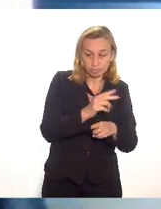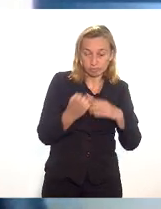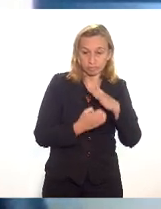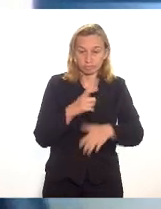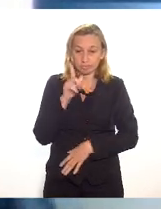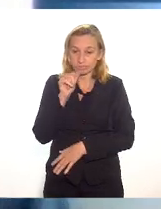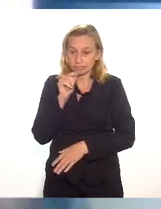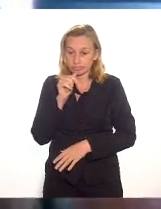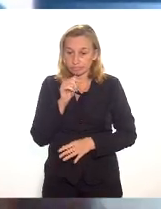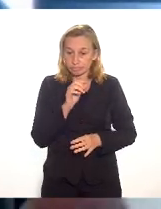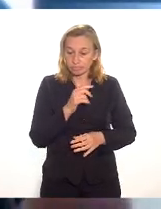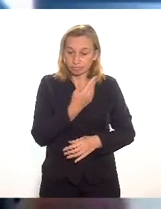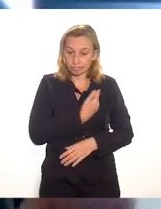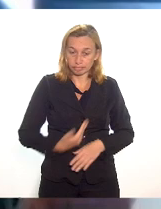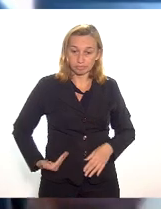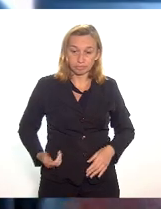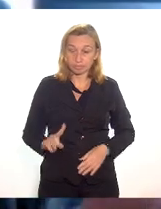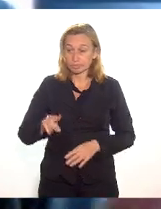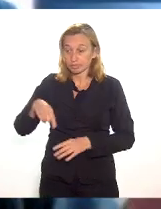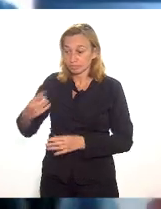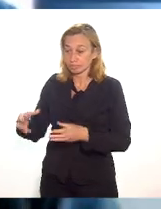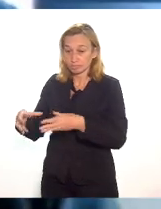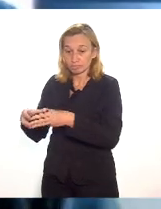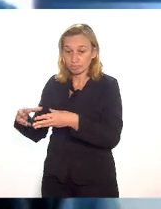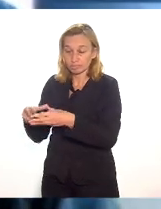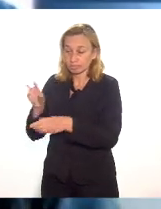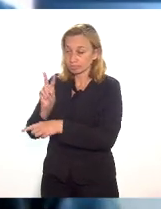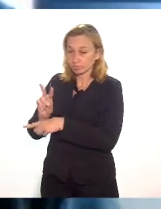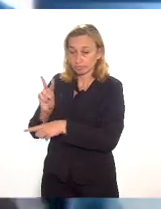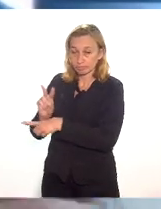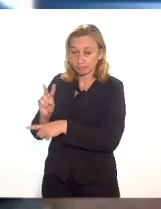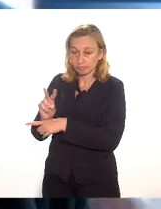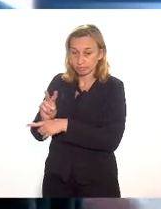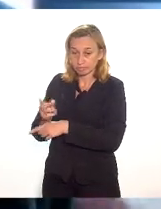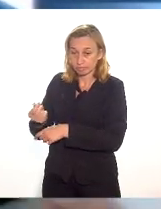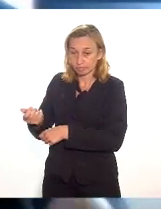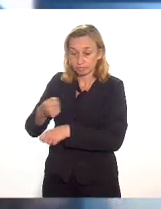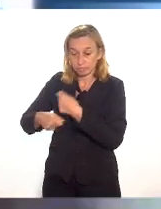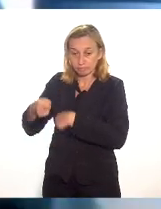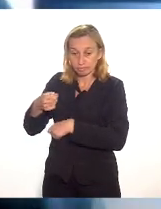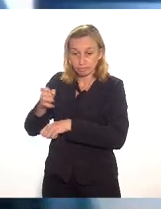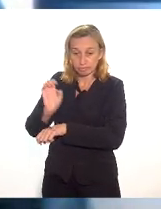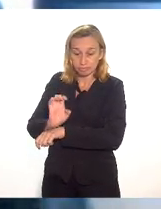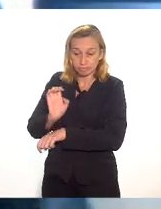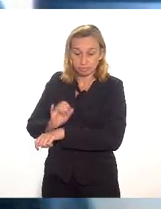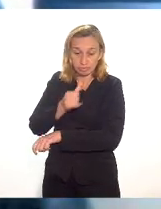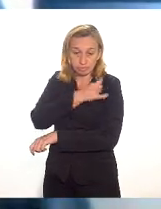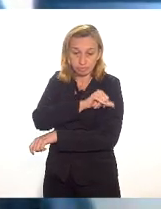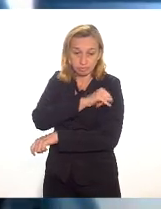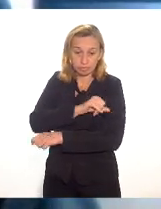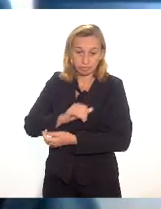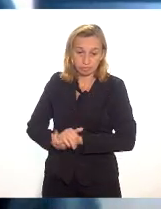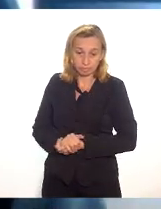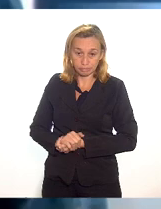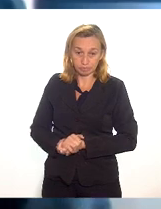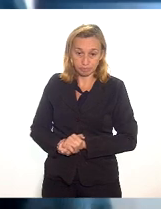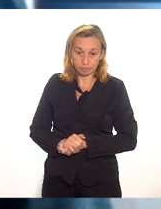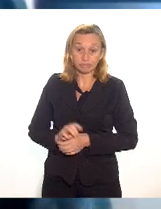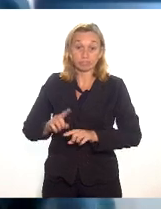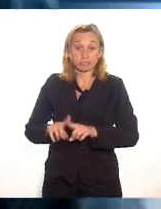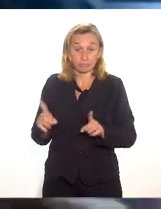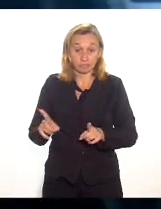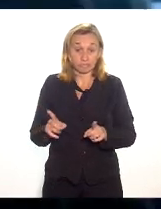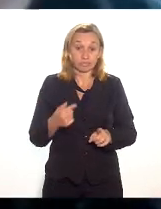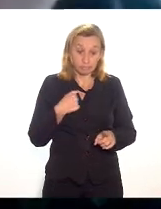pública e há um grupo que defende a economia do Rio de Janeiro, se bem que os que defendem a SEDAI pública, entre os quais